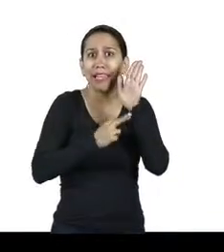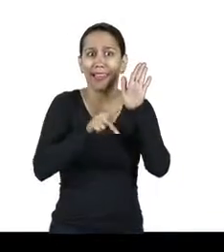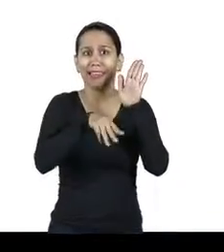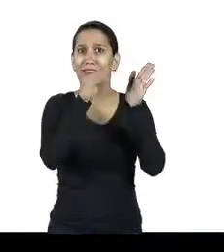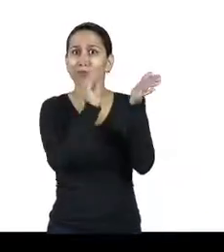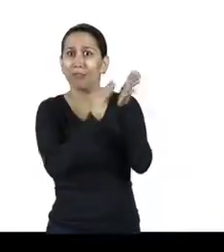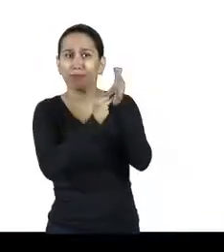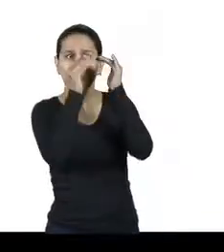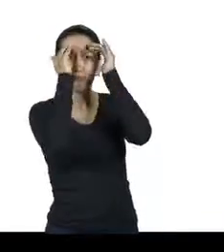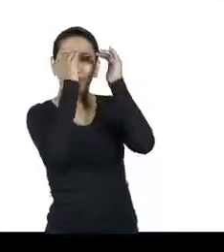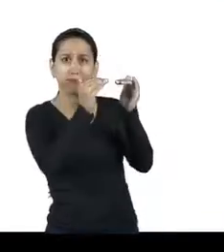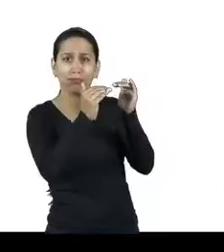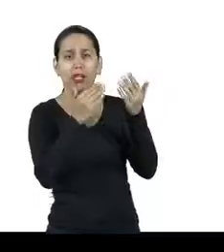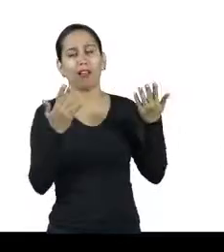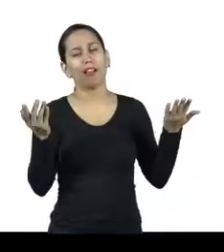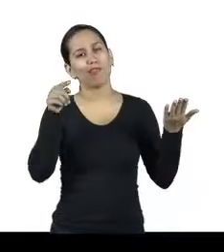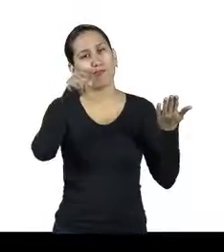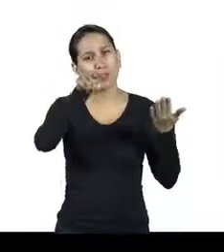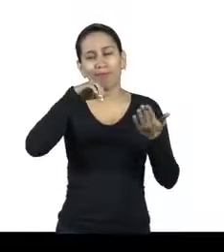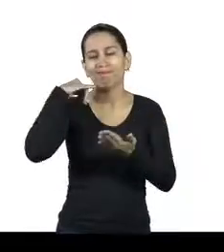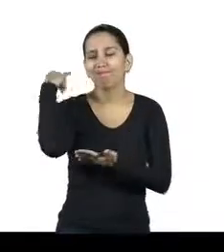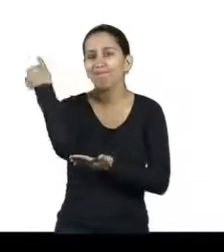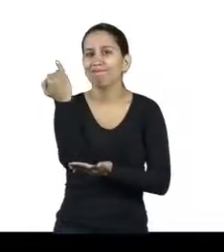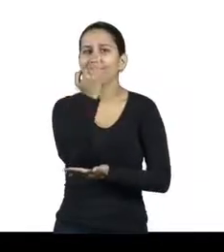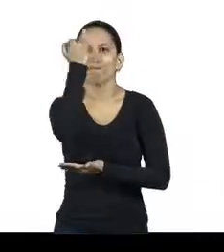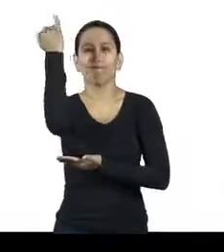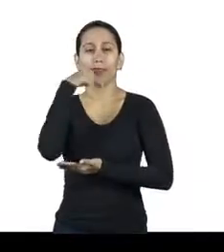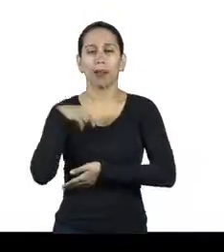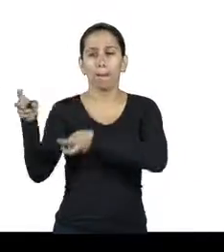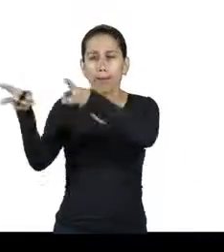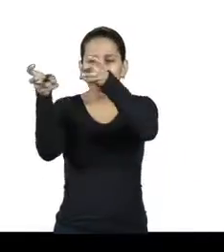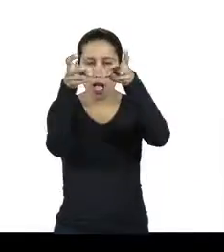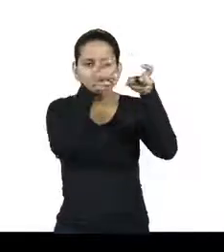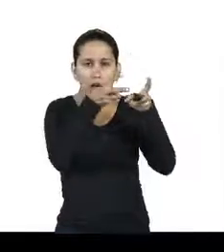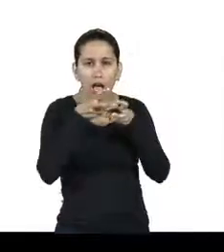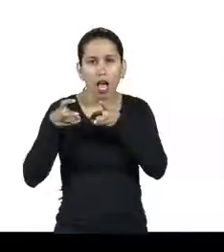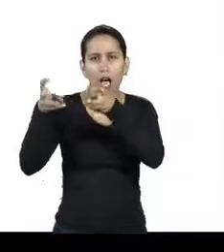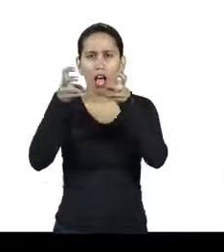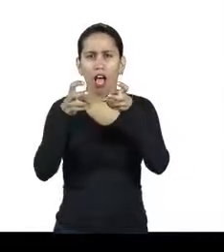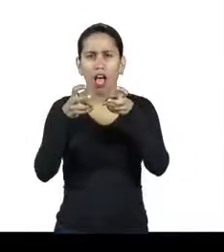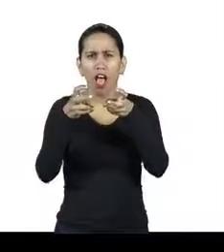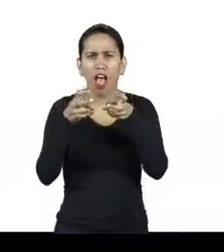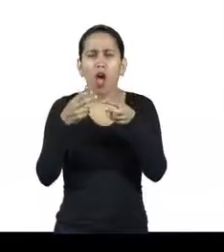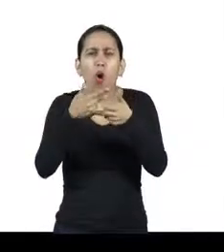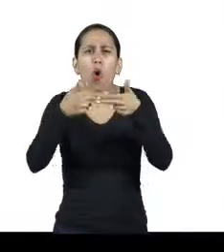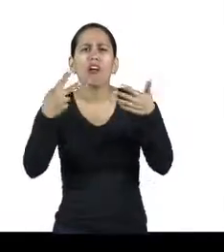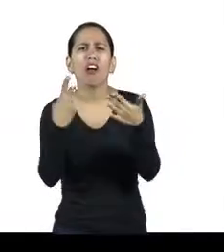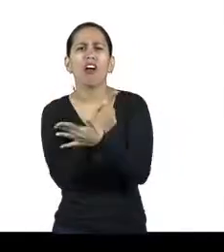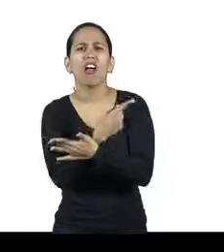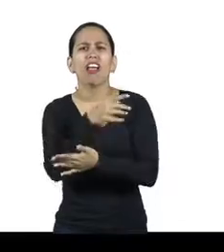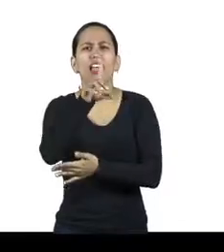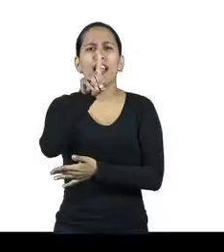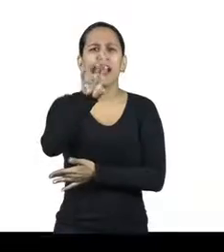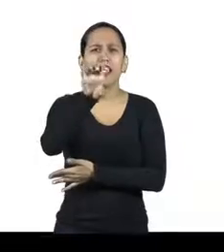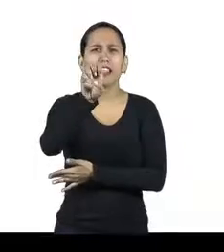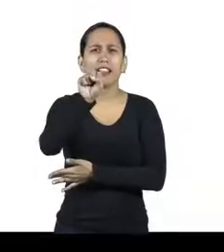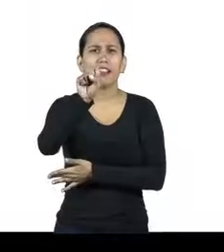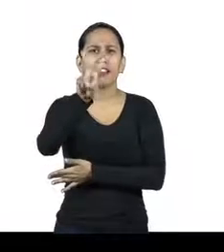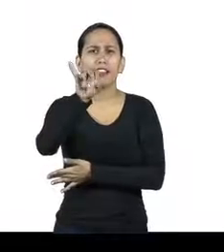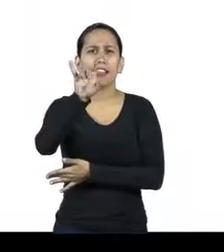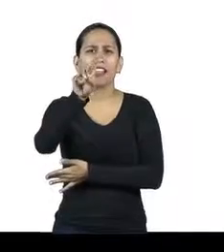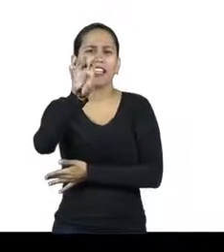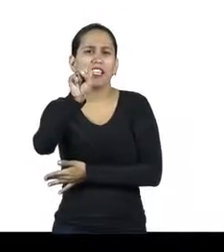feito. Enfim, você é parte fundamental para auxiliar a identificar os desvios, as não conformidades. E para que